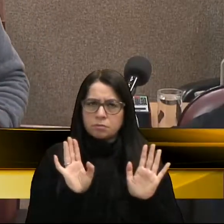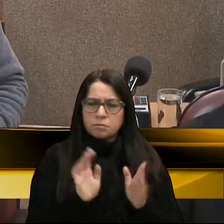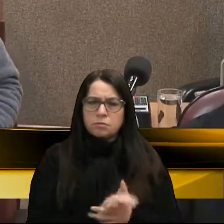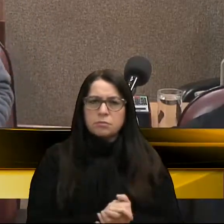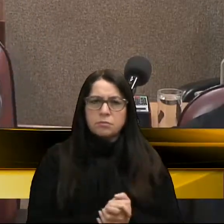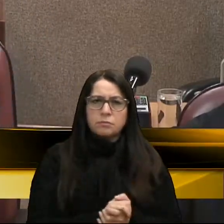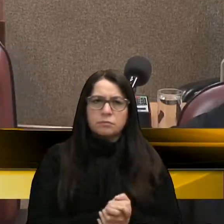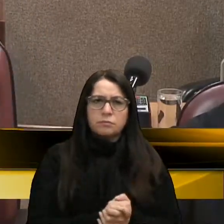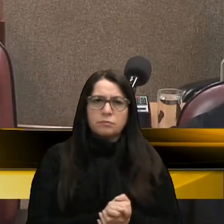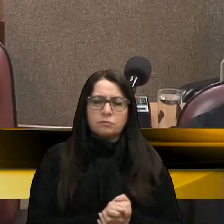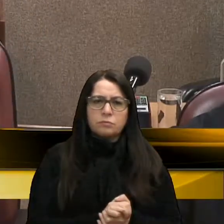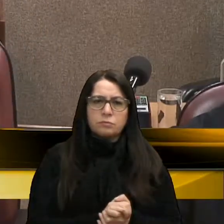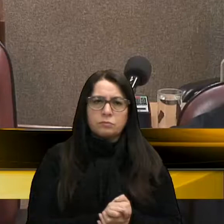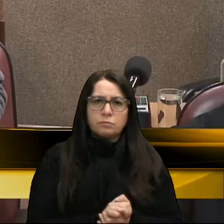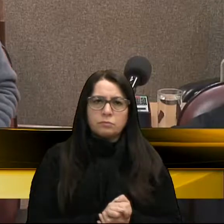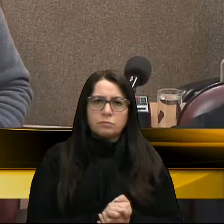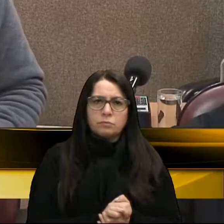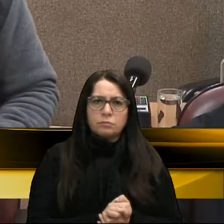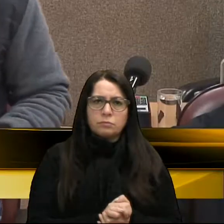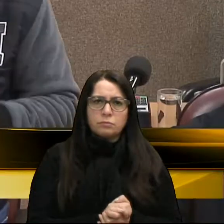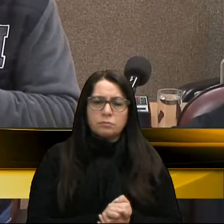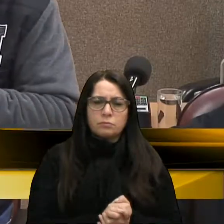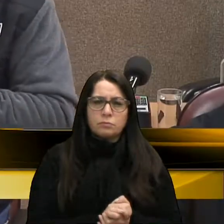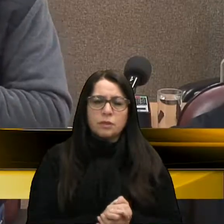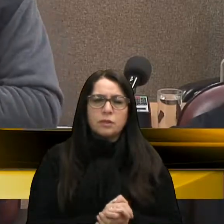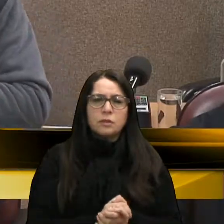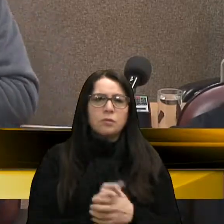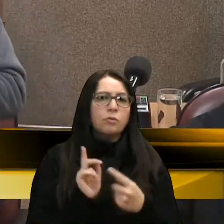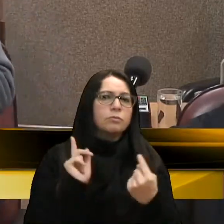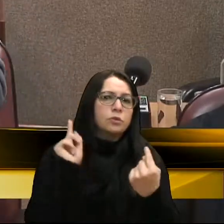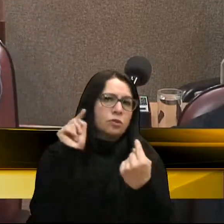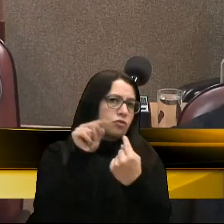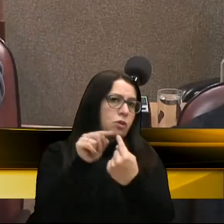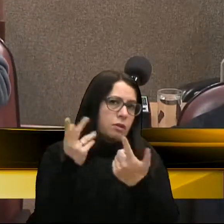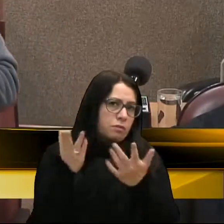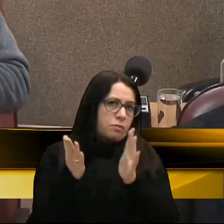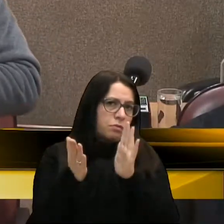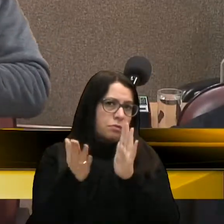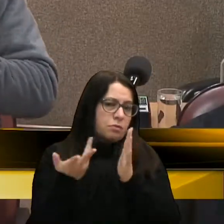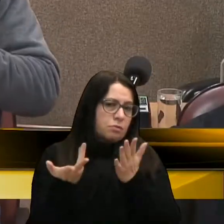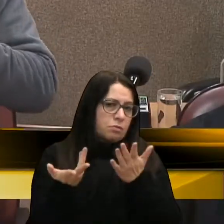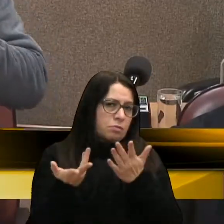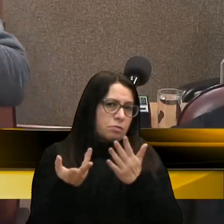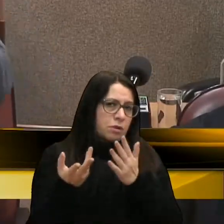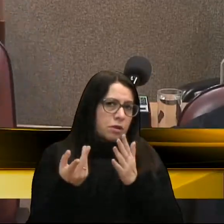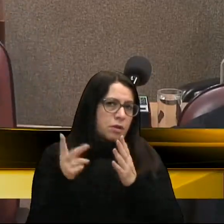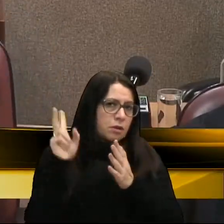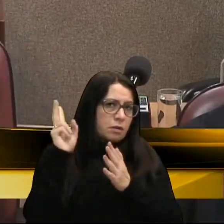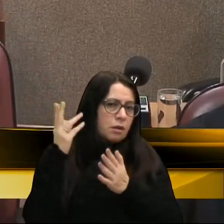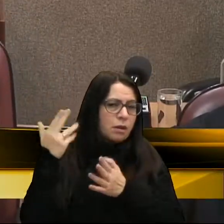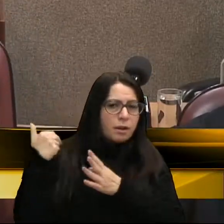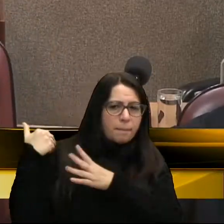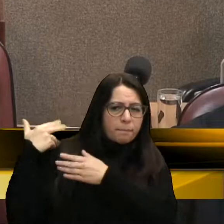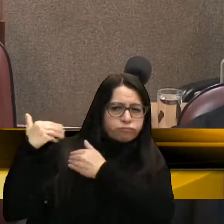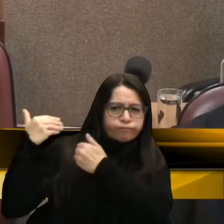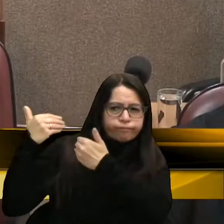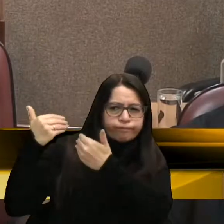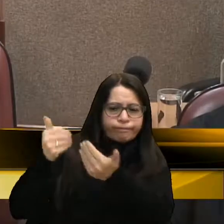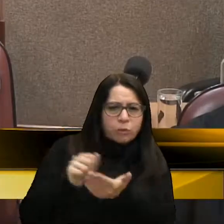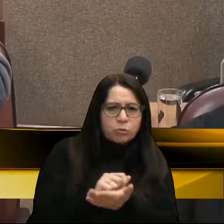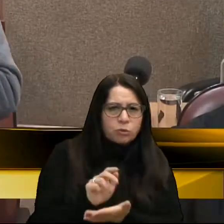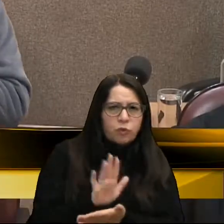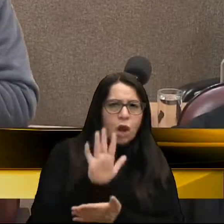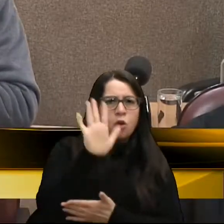contrário. A intenção é justamente resgatar os